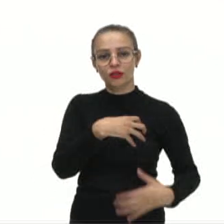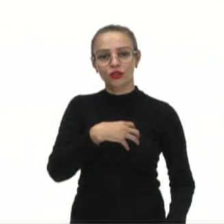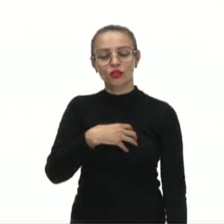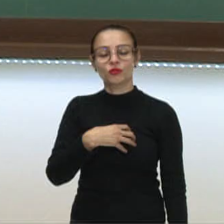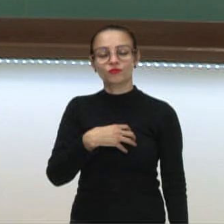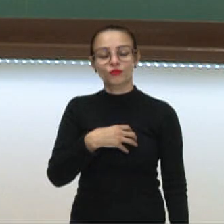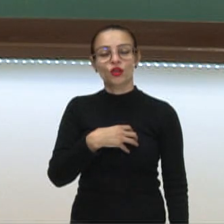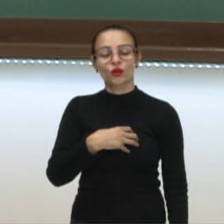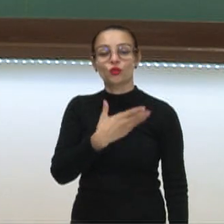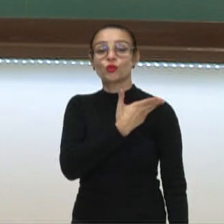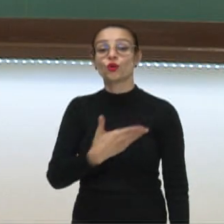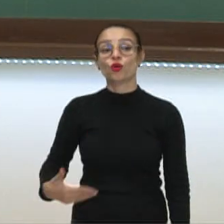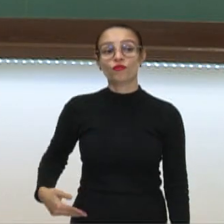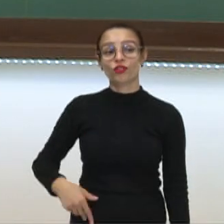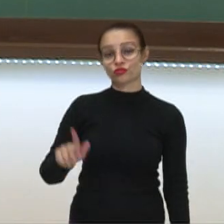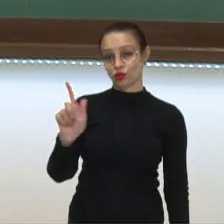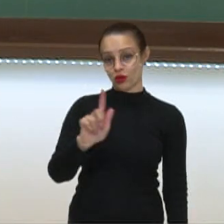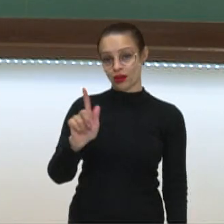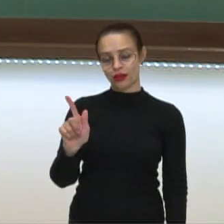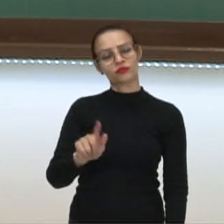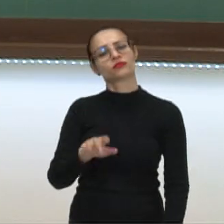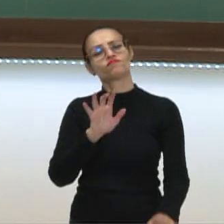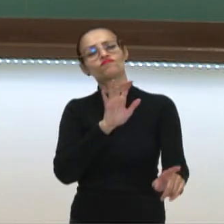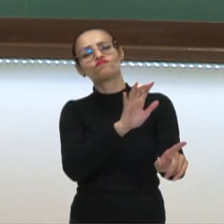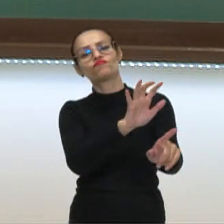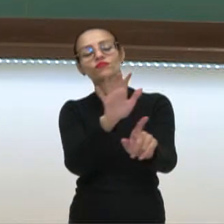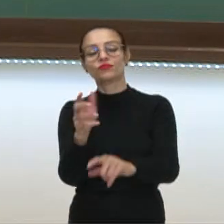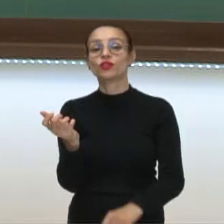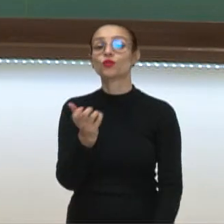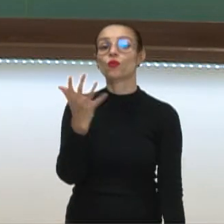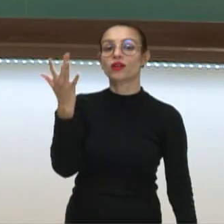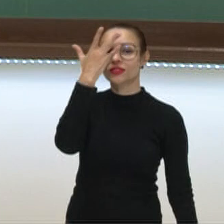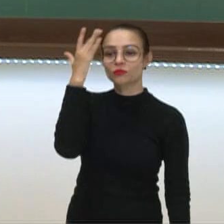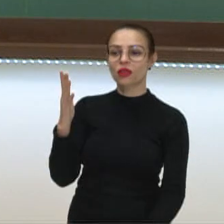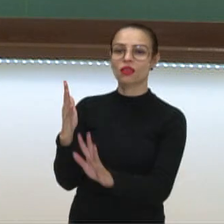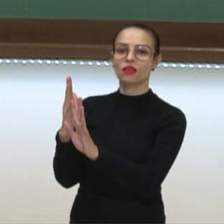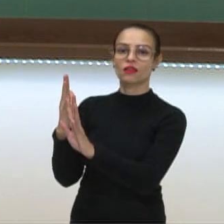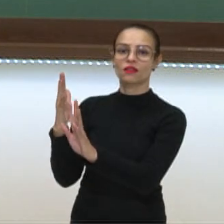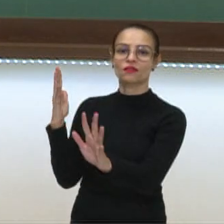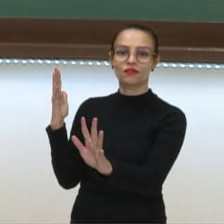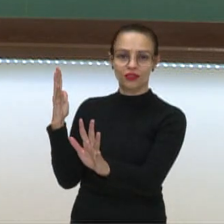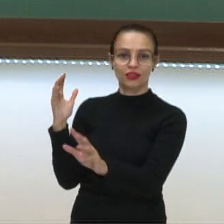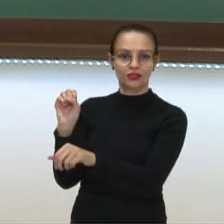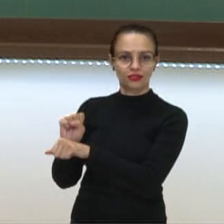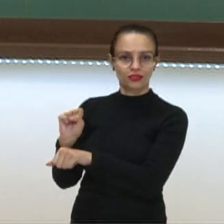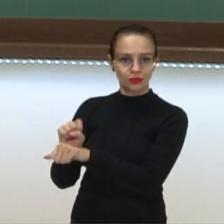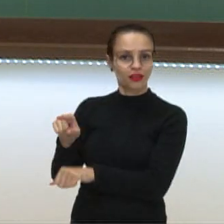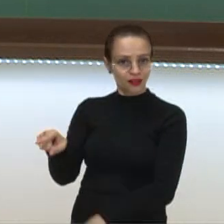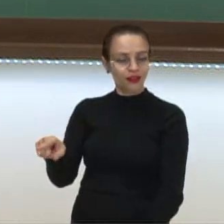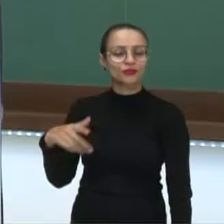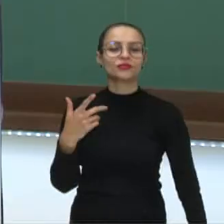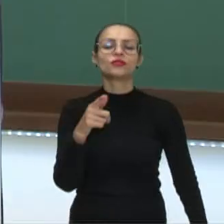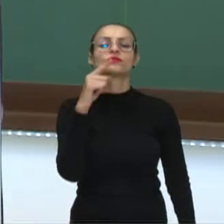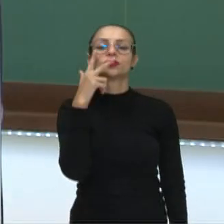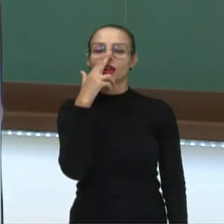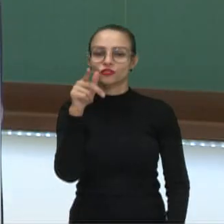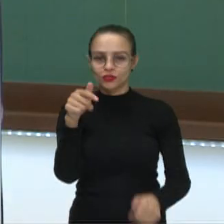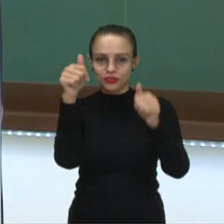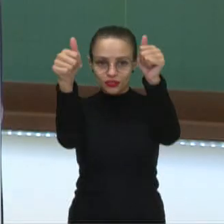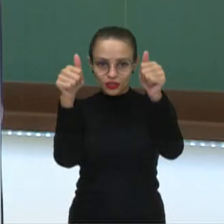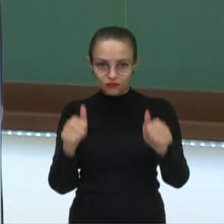Goiás, incentivando, né? Quantas pessoas não estão na fila da adoção? E esse cartaz, você acha que ele é o quê?